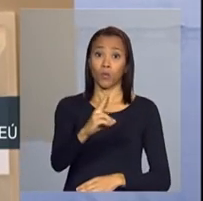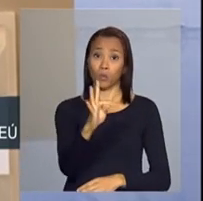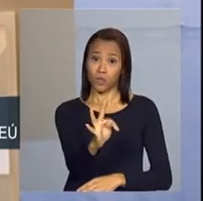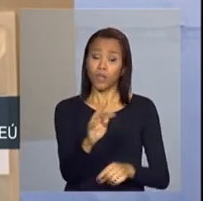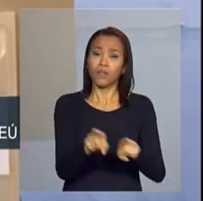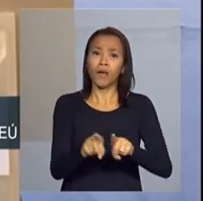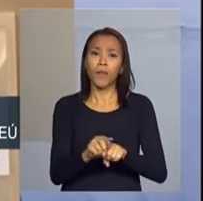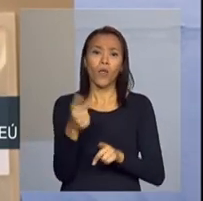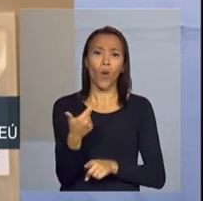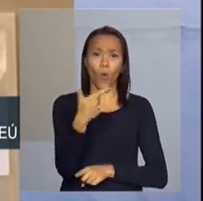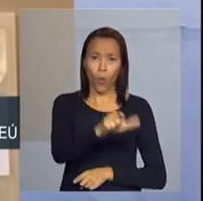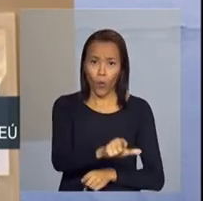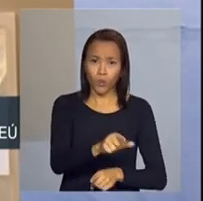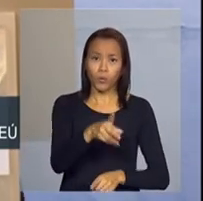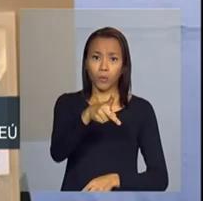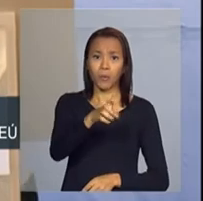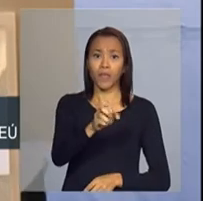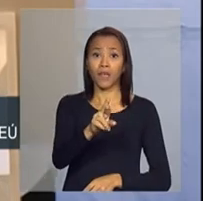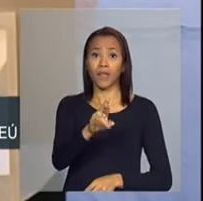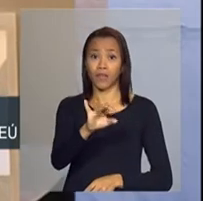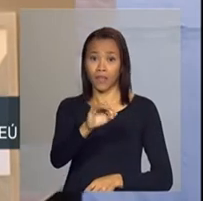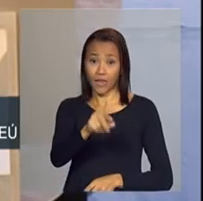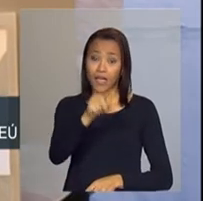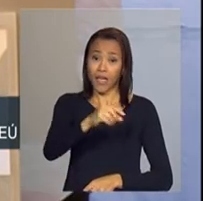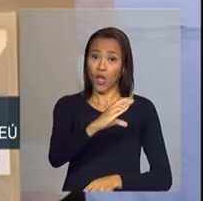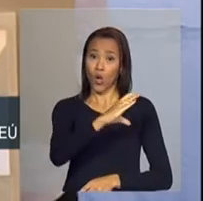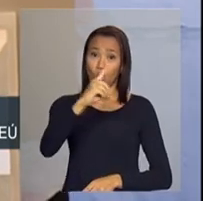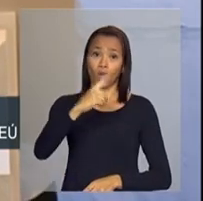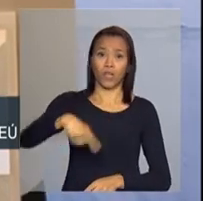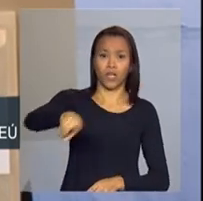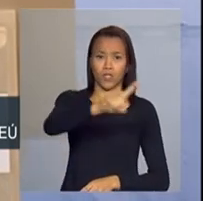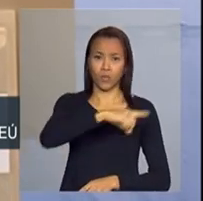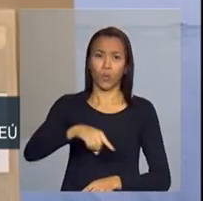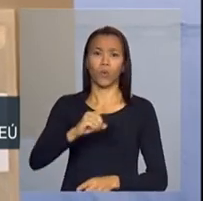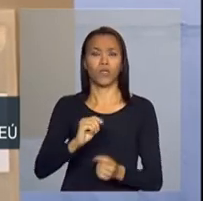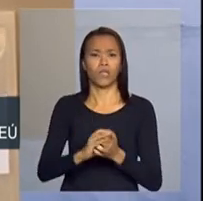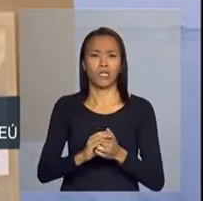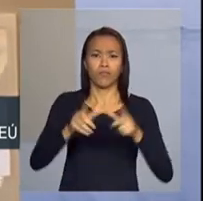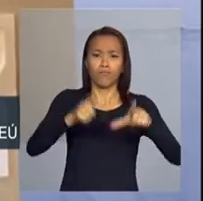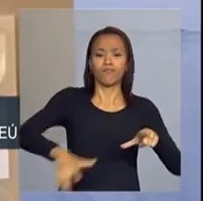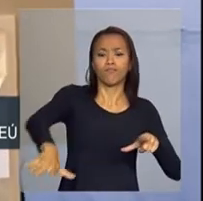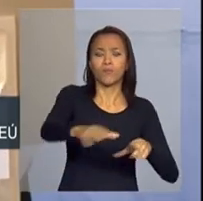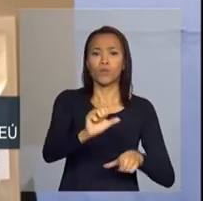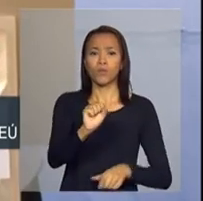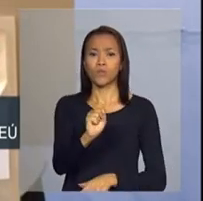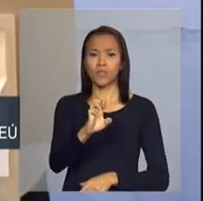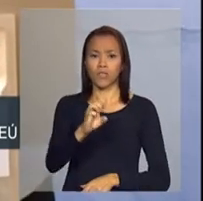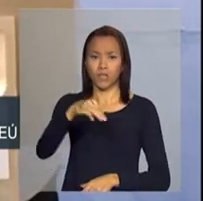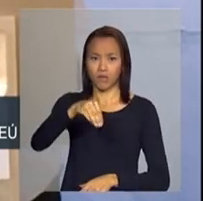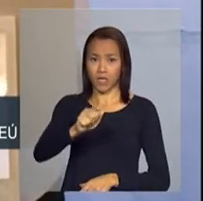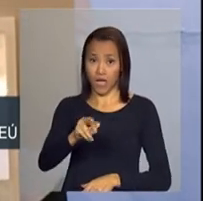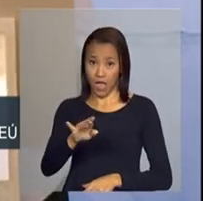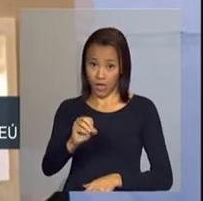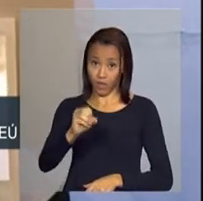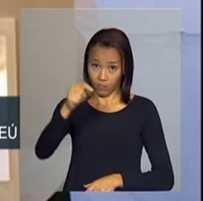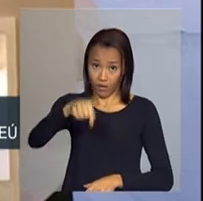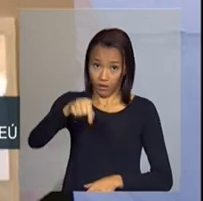a Neilda Pereira da Silva, coordenadora da articulação do semiárido aqui nessa